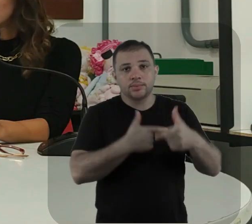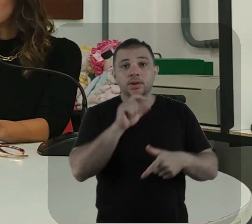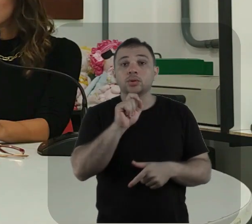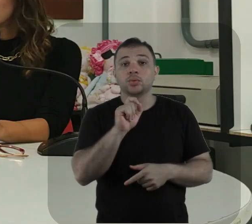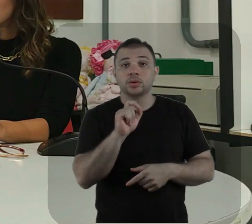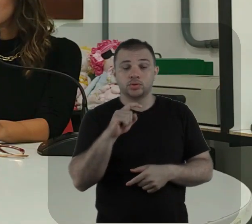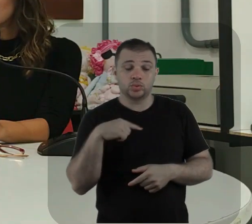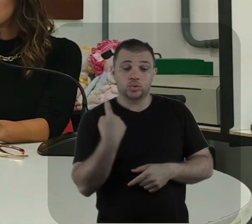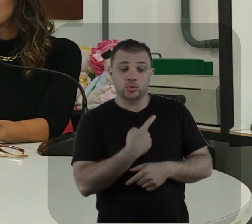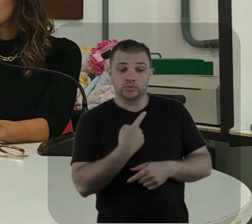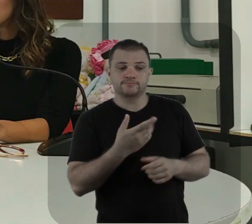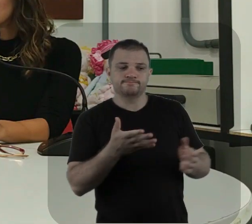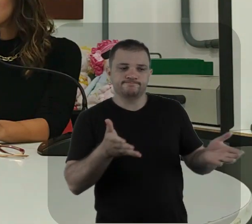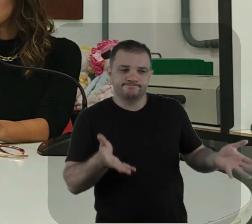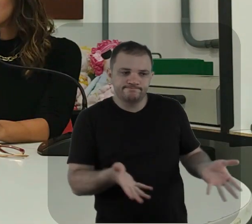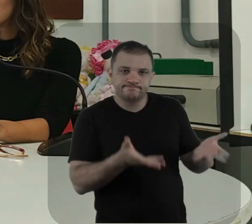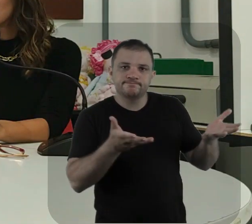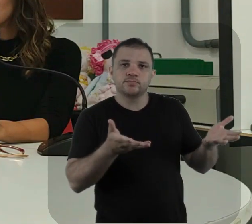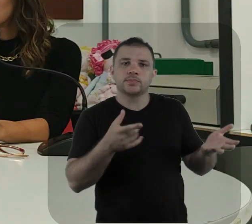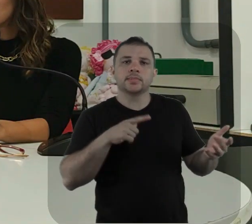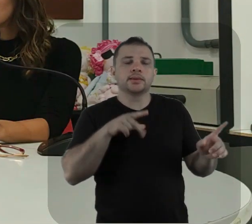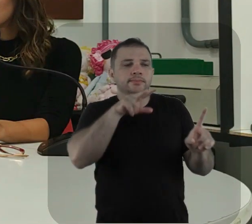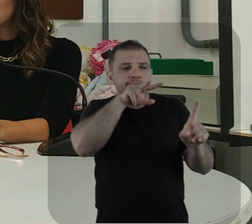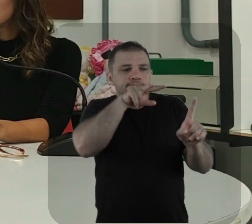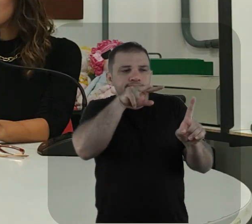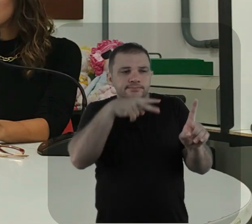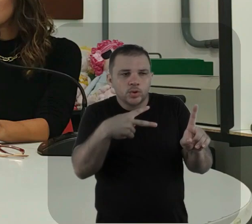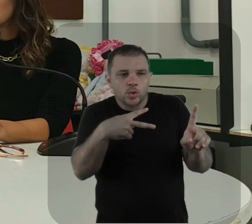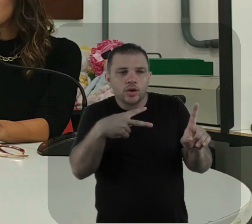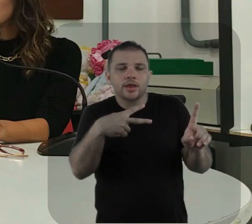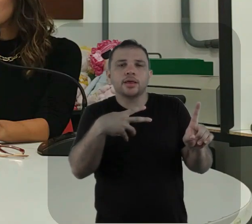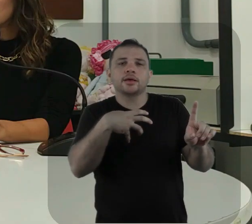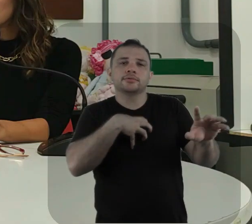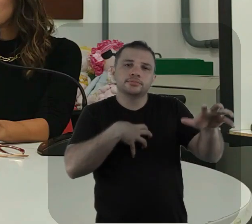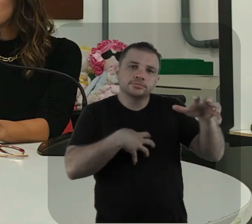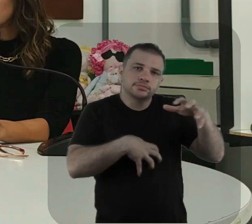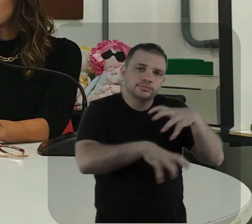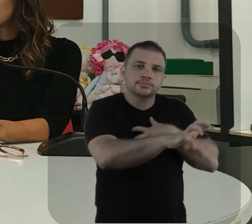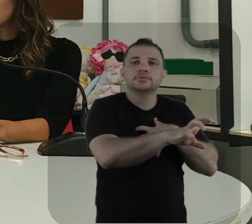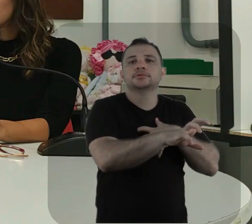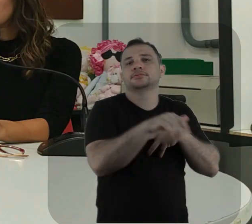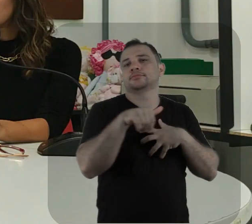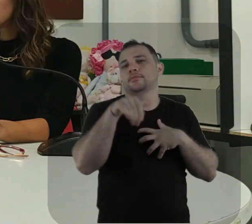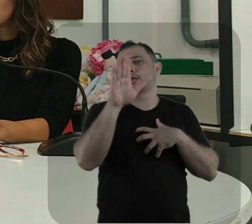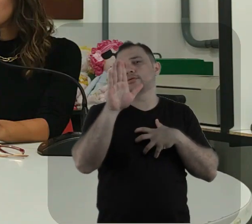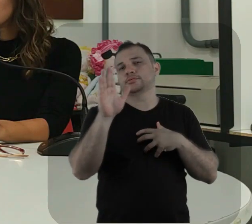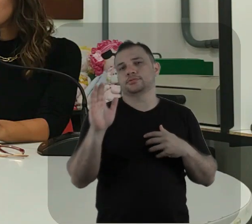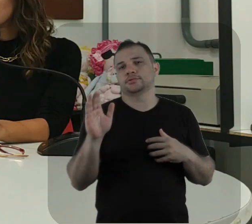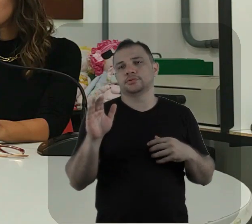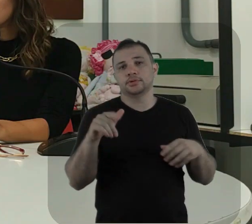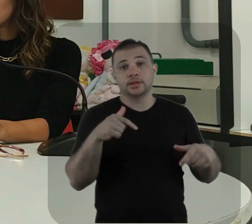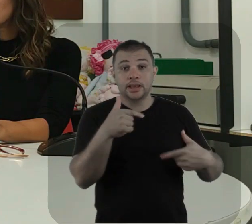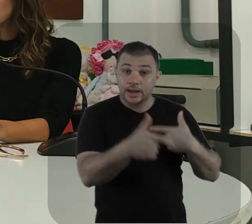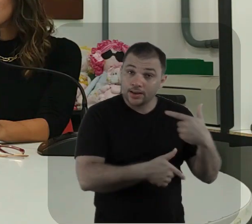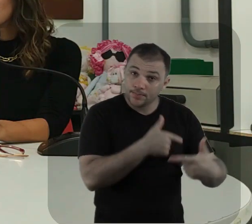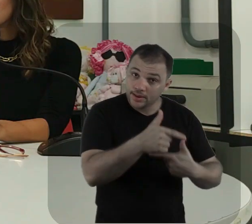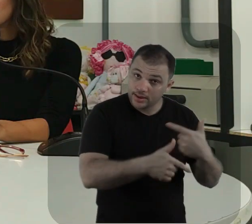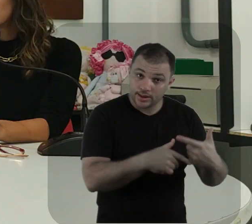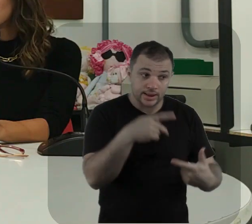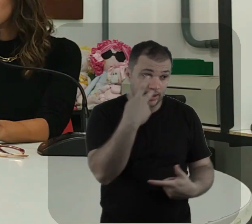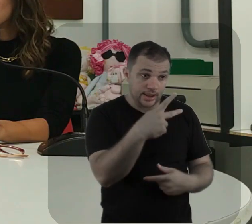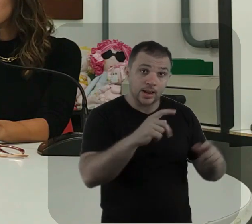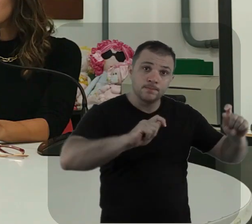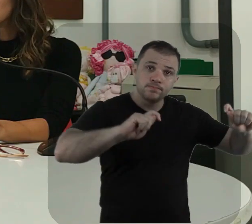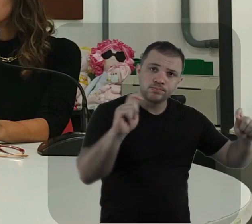de fato, ter esse olhar sensível, né? E trabalhar cada